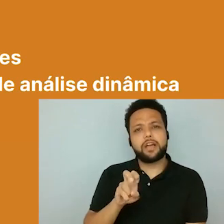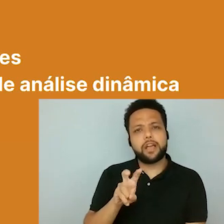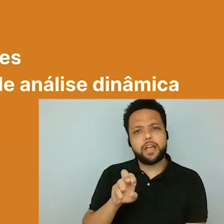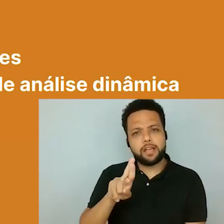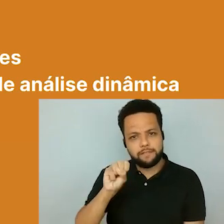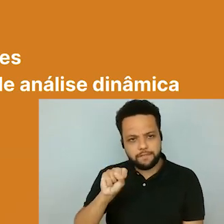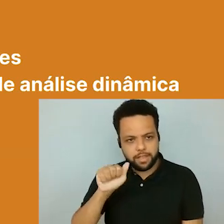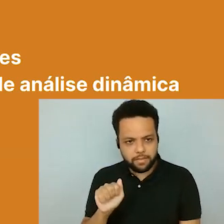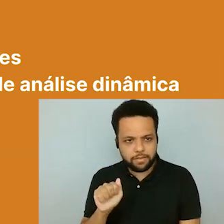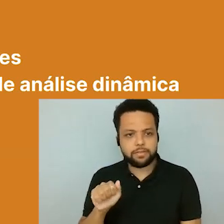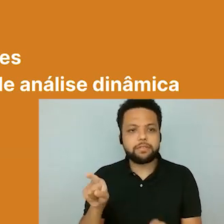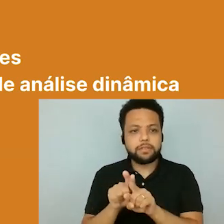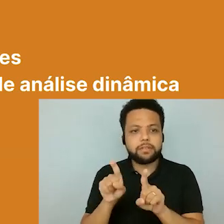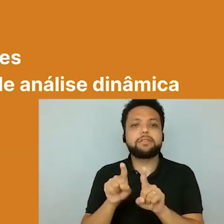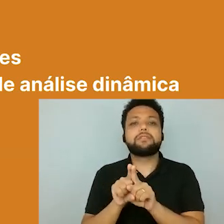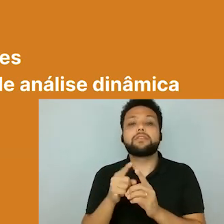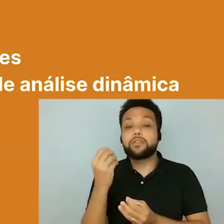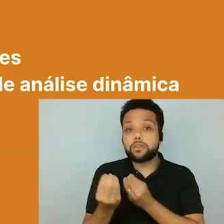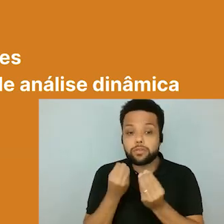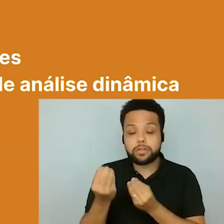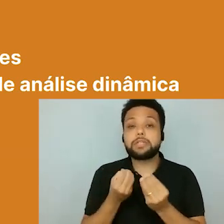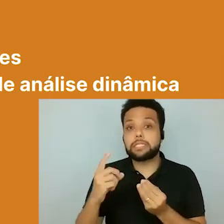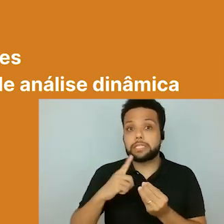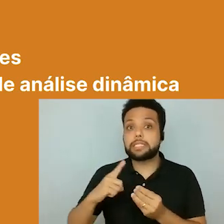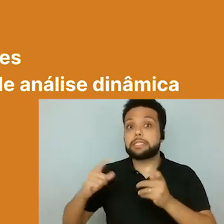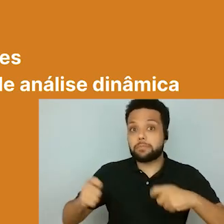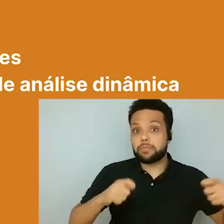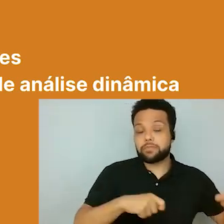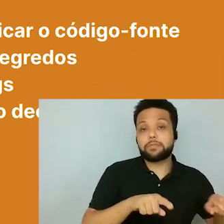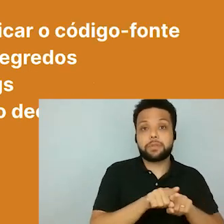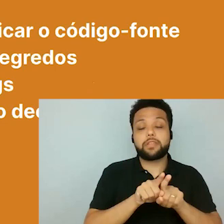acesso, e decompiladores que estão disponíveis aí até de forma online.